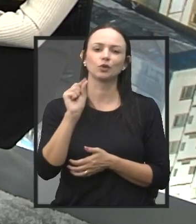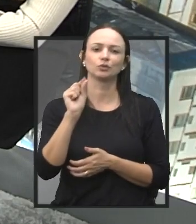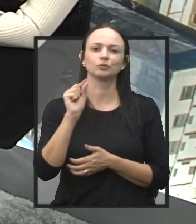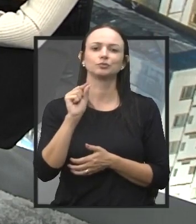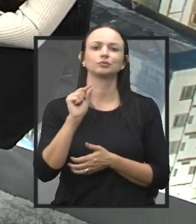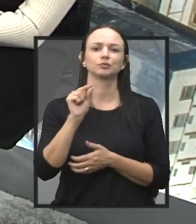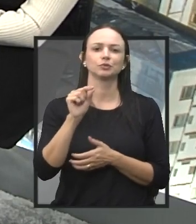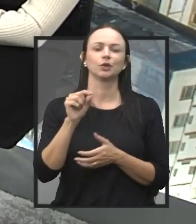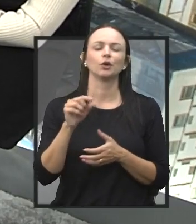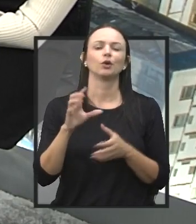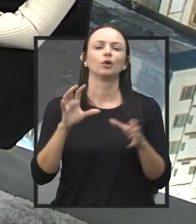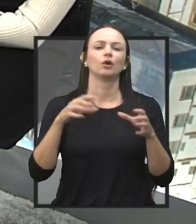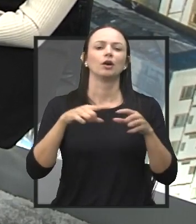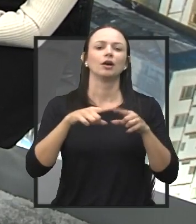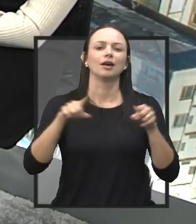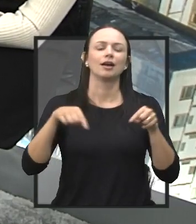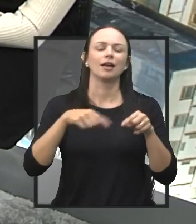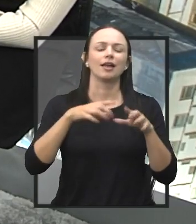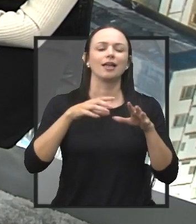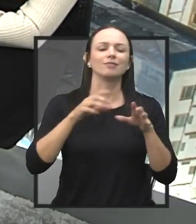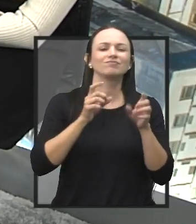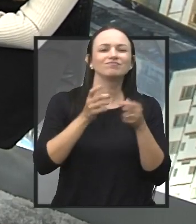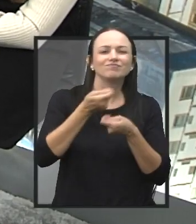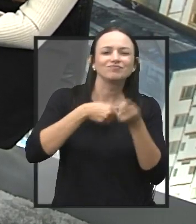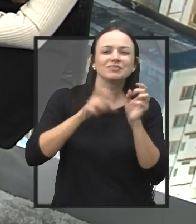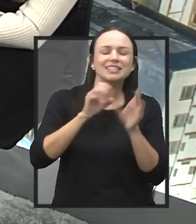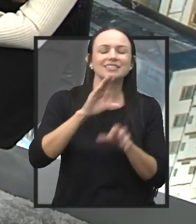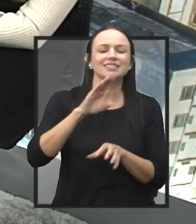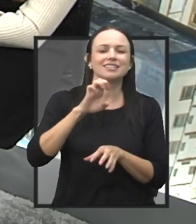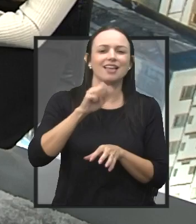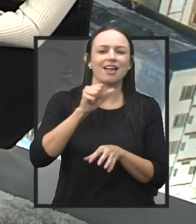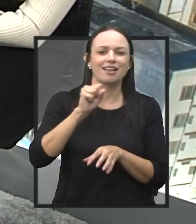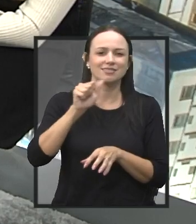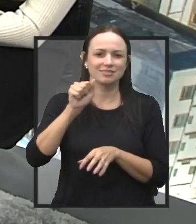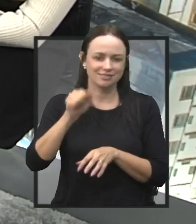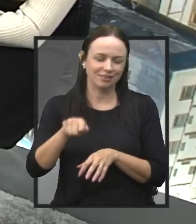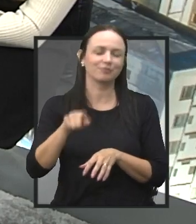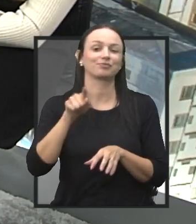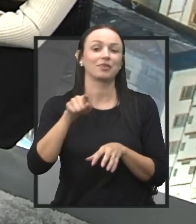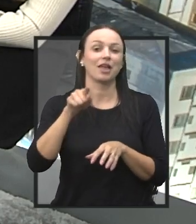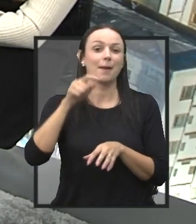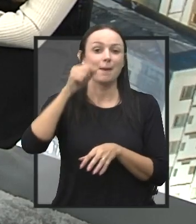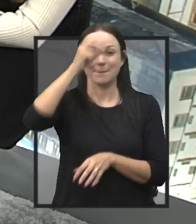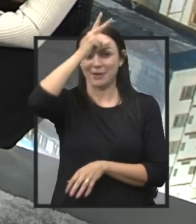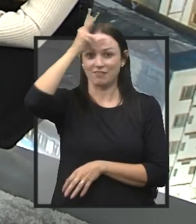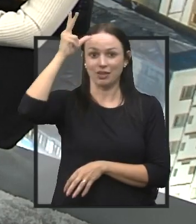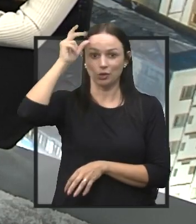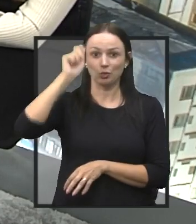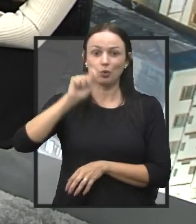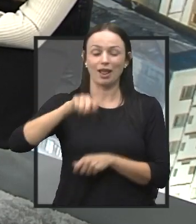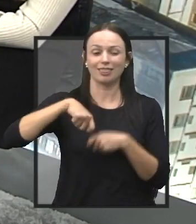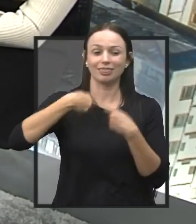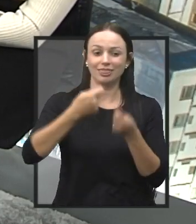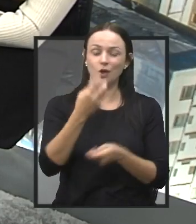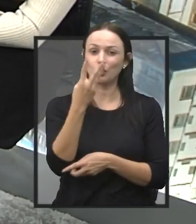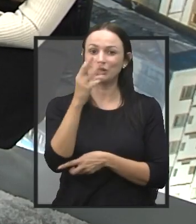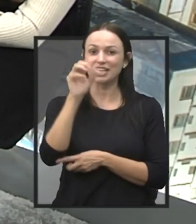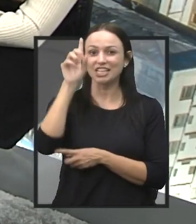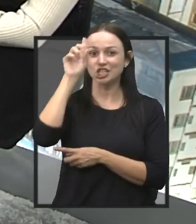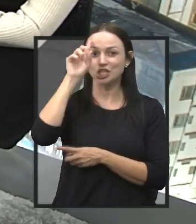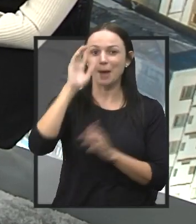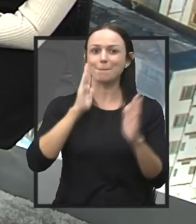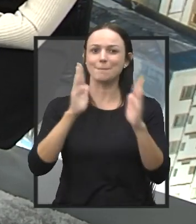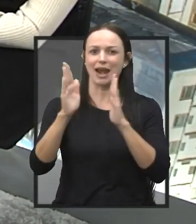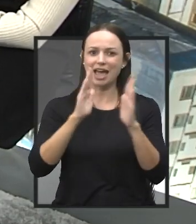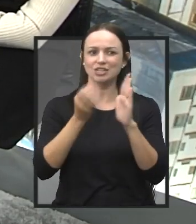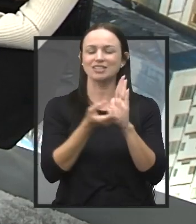do Ceazinha, né, da retirada daqueles comerciantes daquele local. A Prefeitura deu um prazo de 30 dias, a Câmara já fez